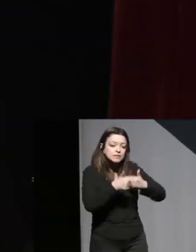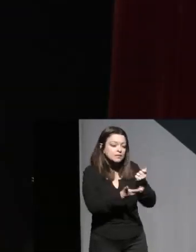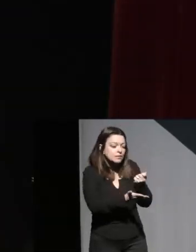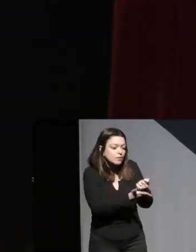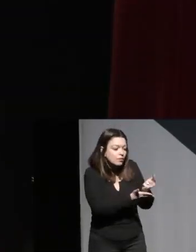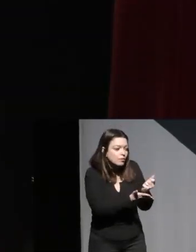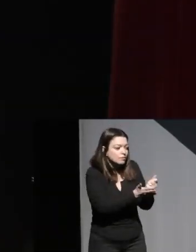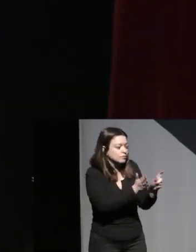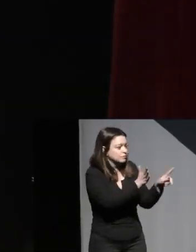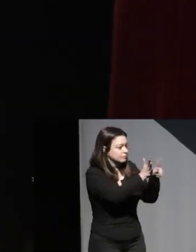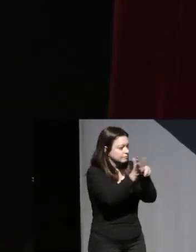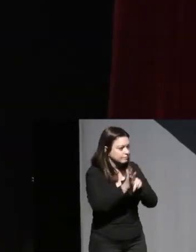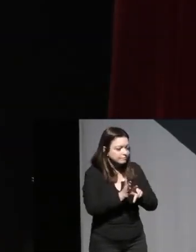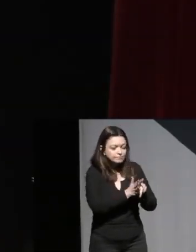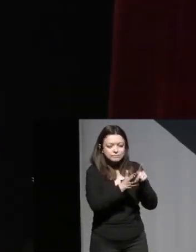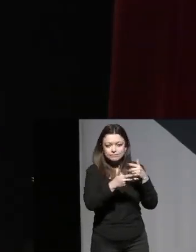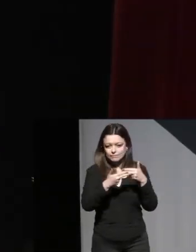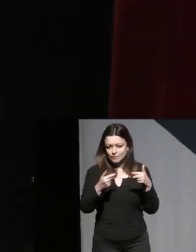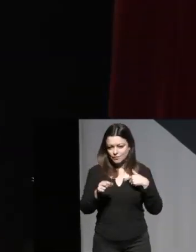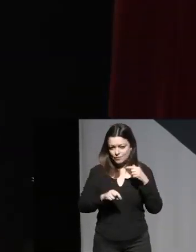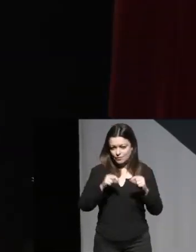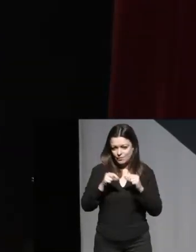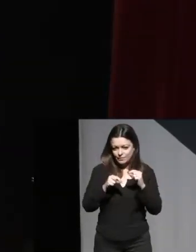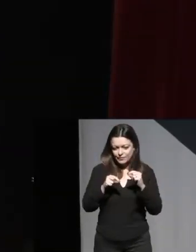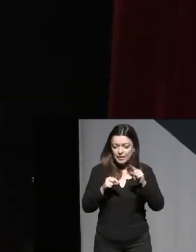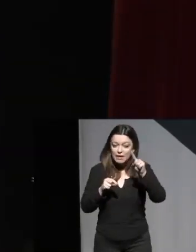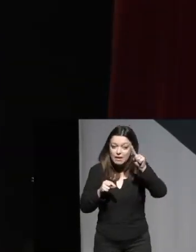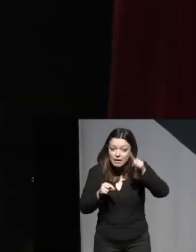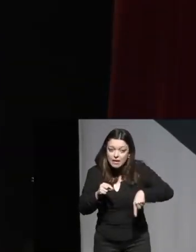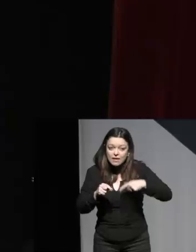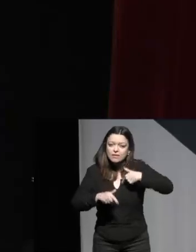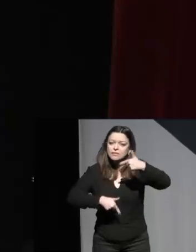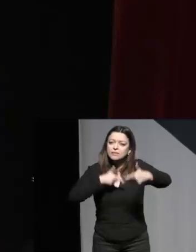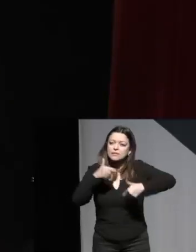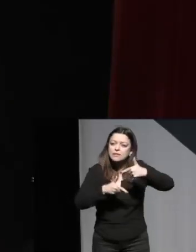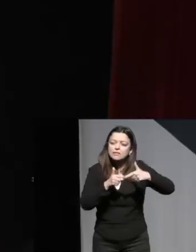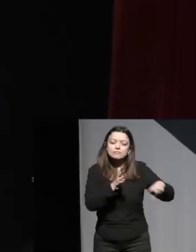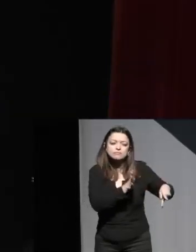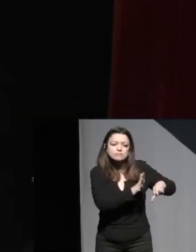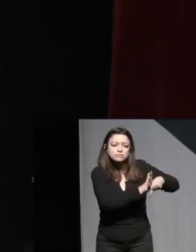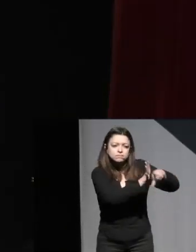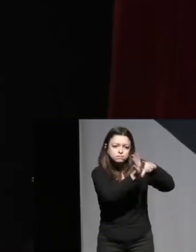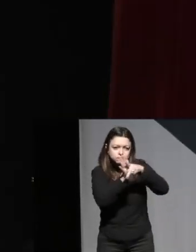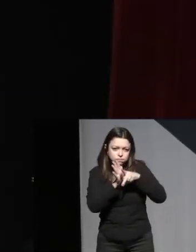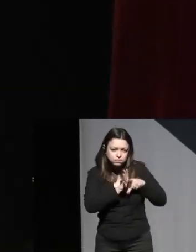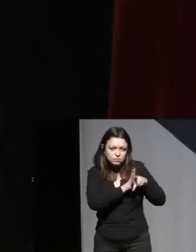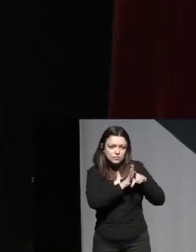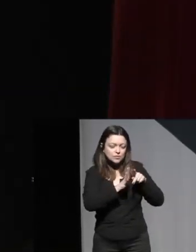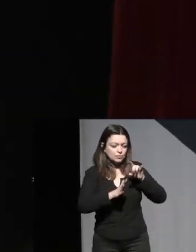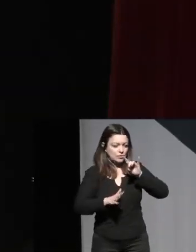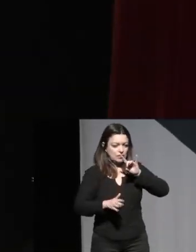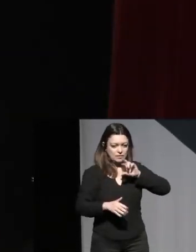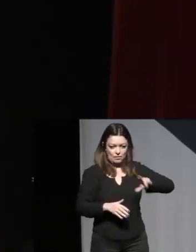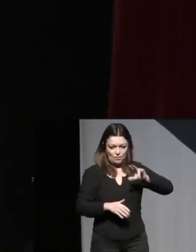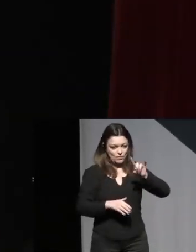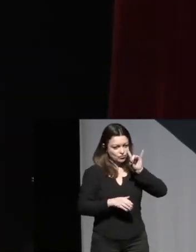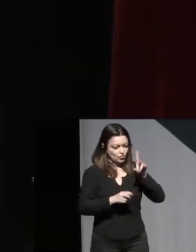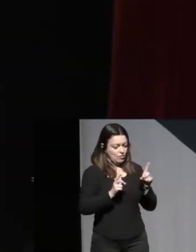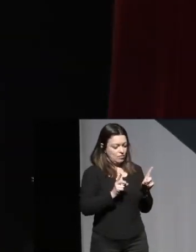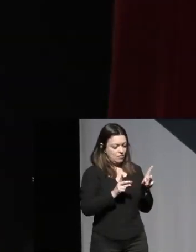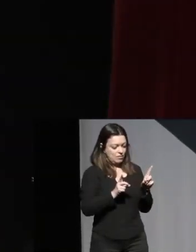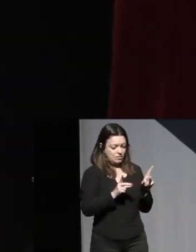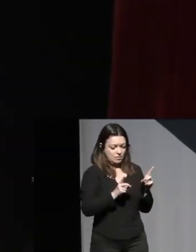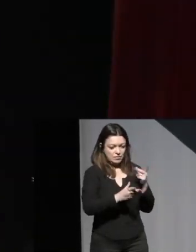E percebam que eu estou falando em atividade patrimonial, que é mais abrangente do que atividade econômica, que não